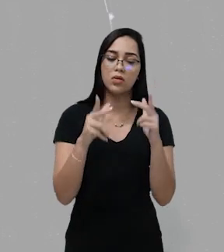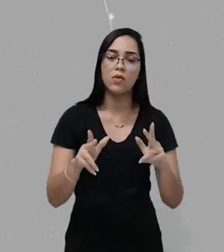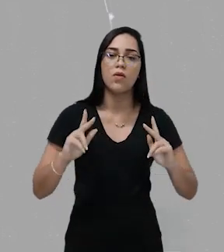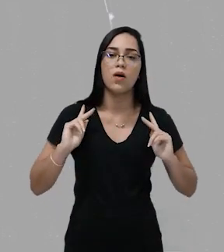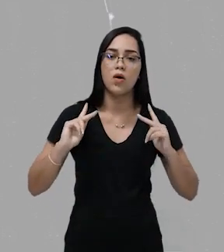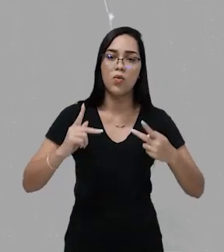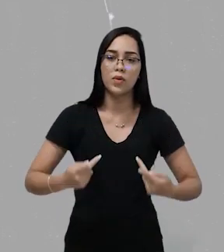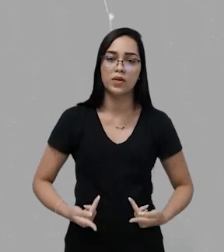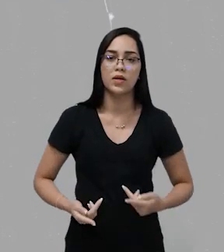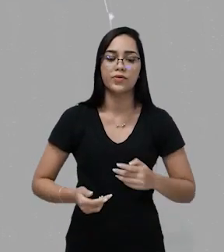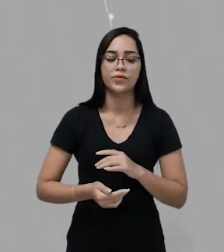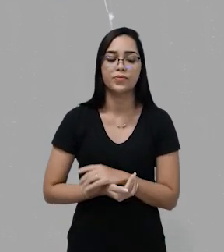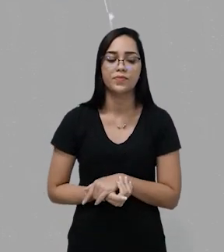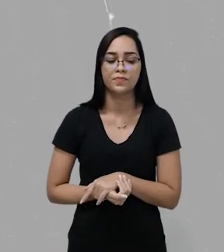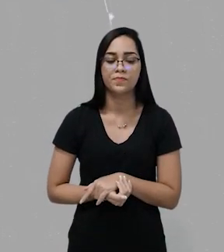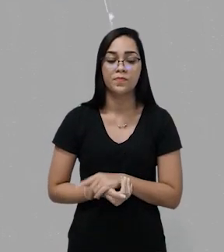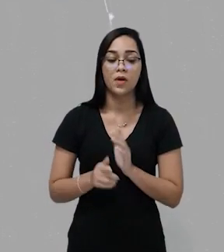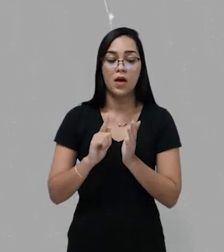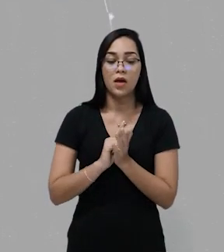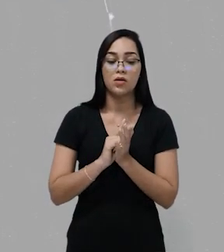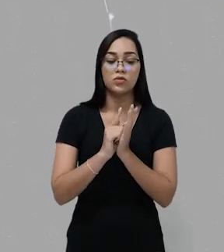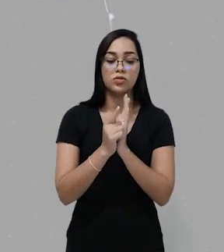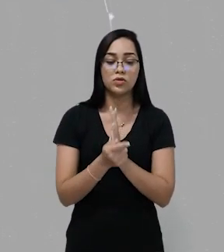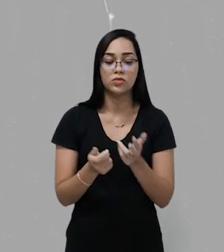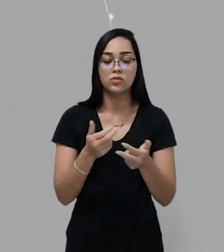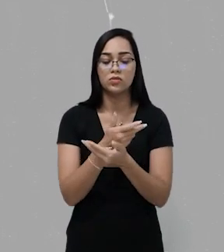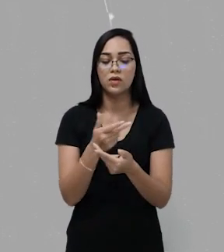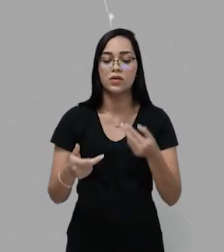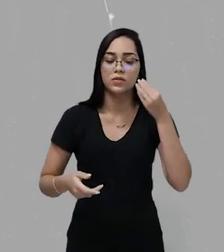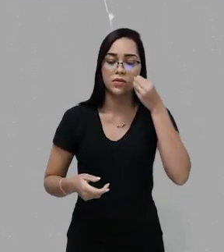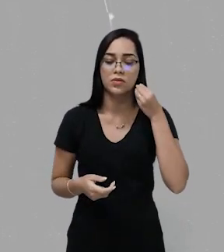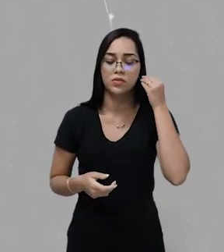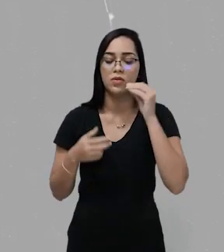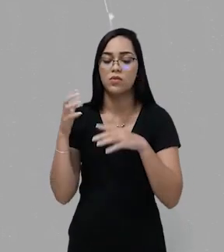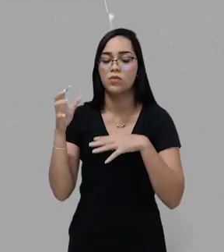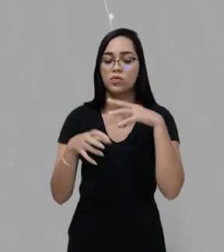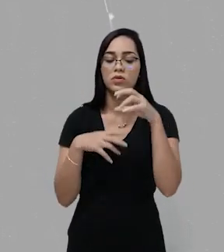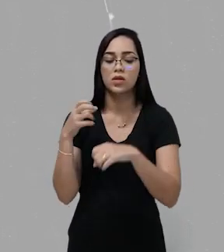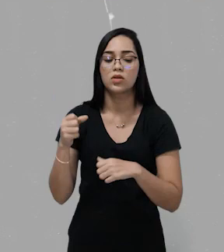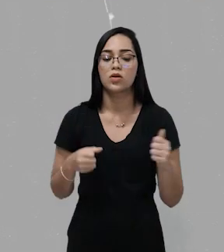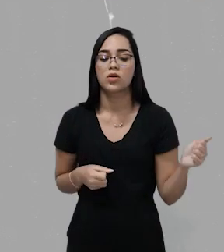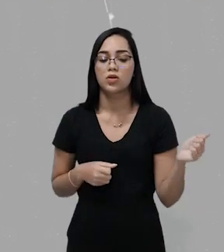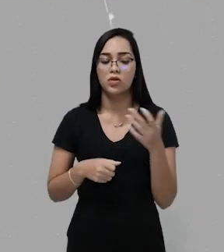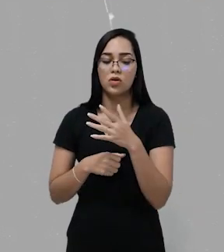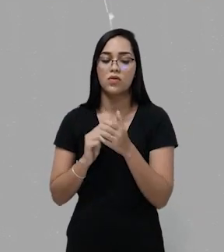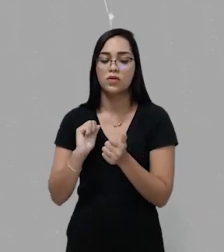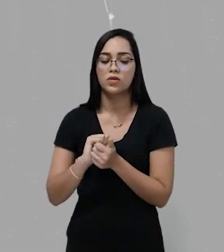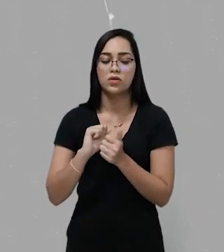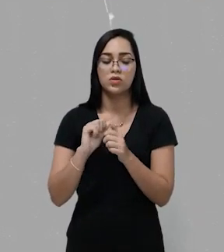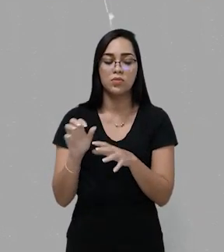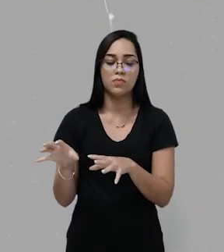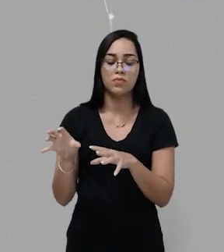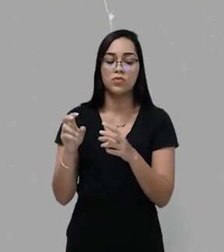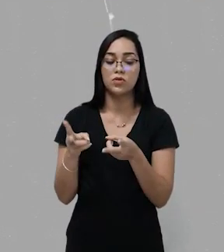se transformando, assim como a humanidade. É um gênero aberto aos mais variados